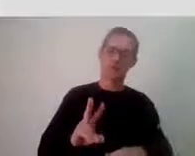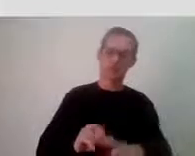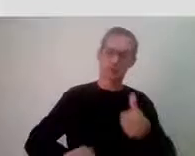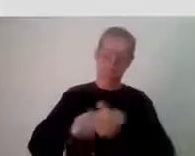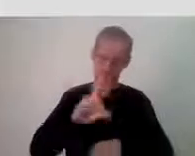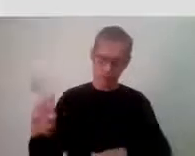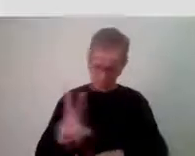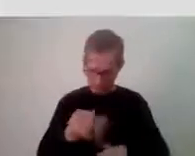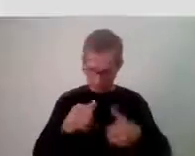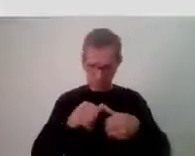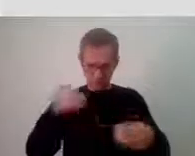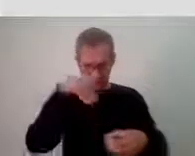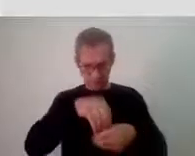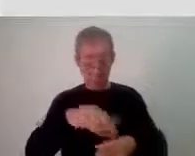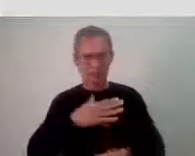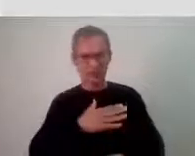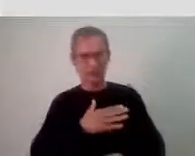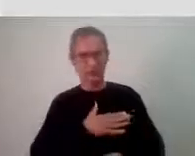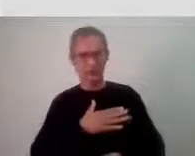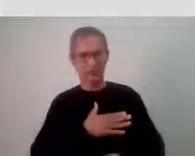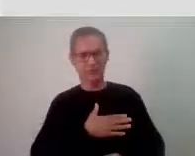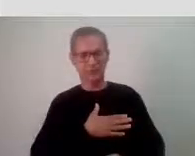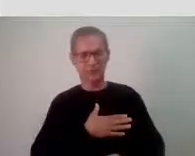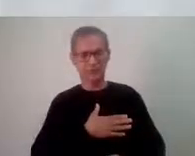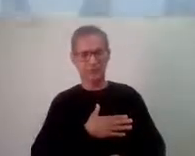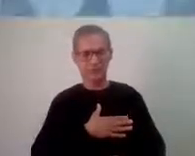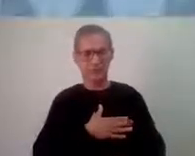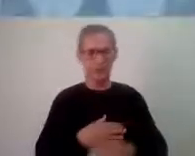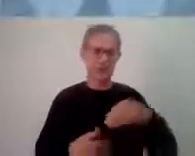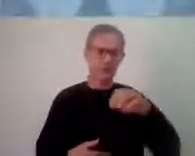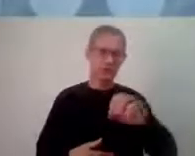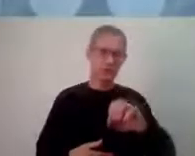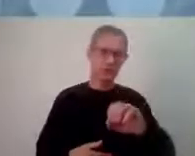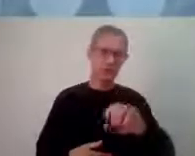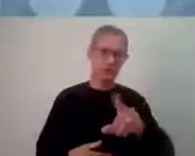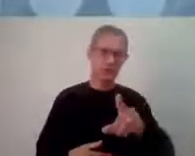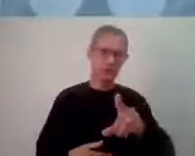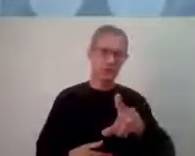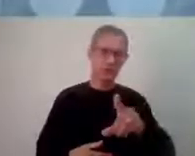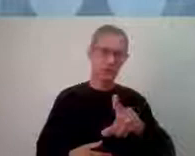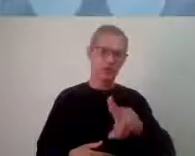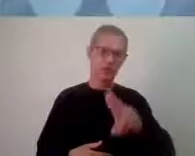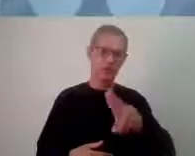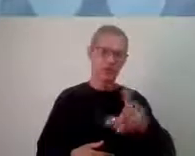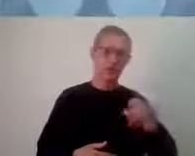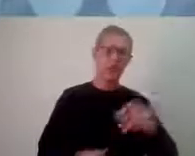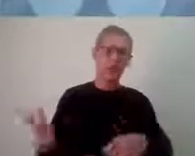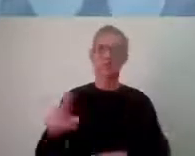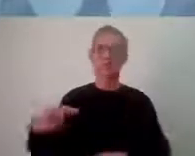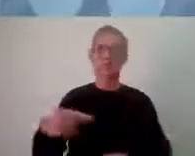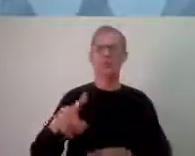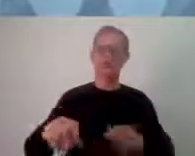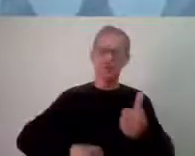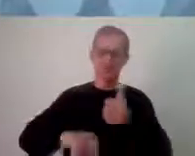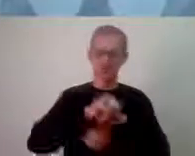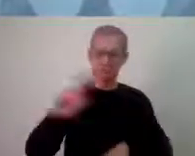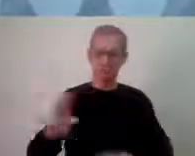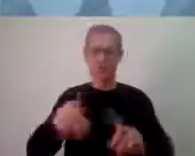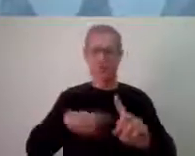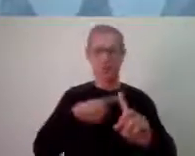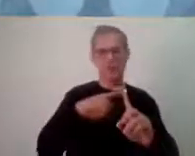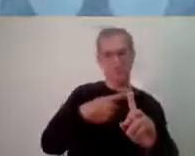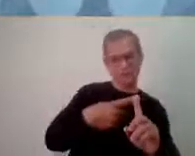ali que está dentro do módulo, ele vai tornar esse valor negativo, ele vai torná-lo em um valor